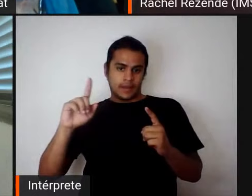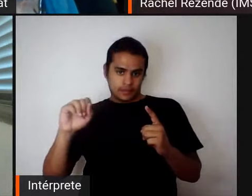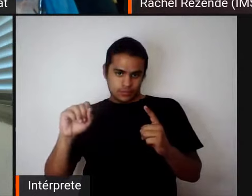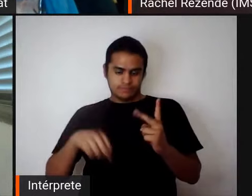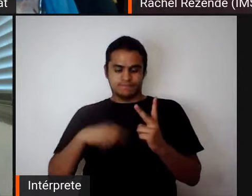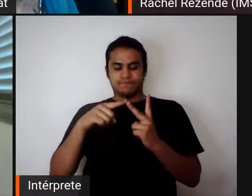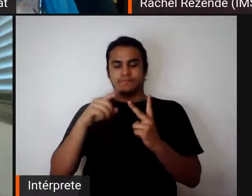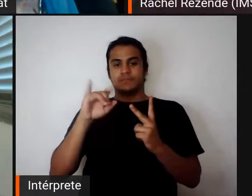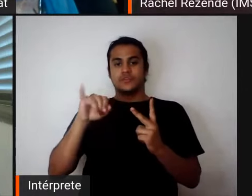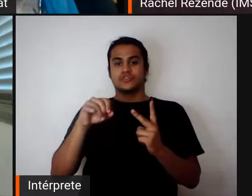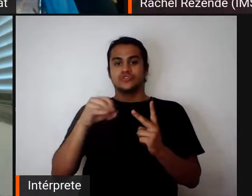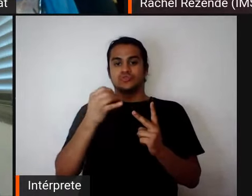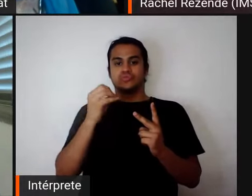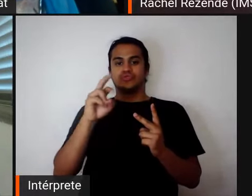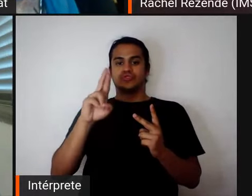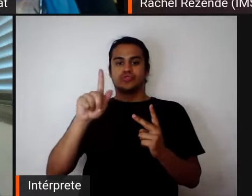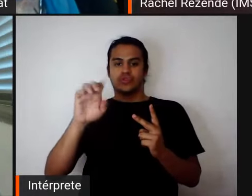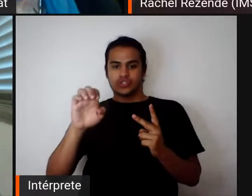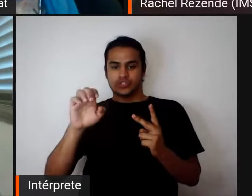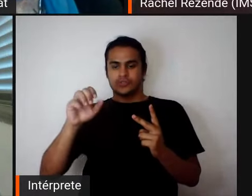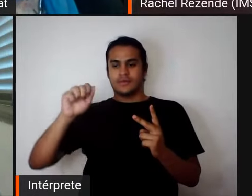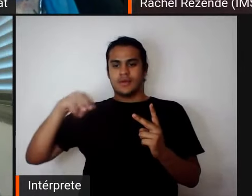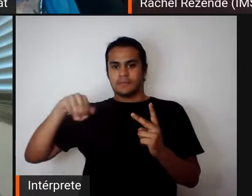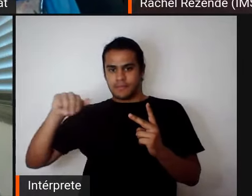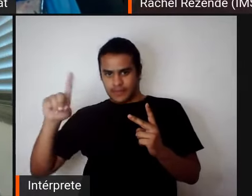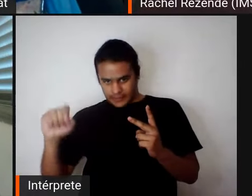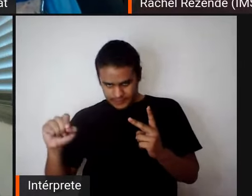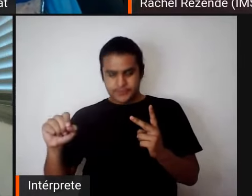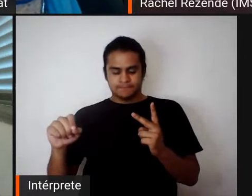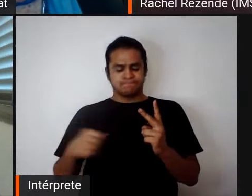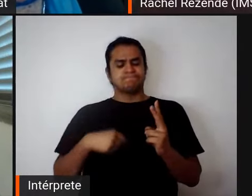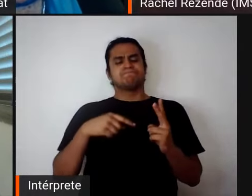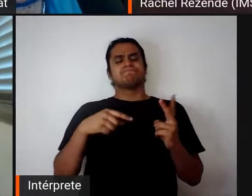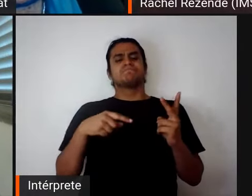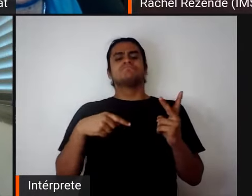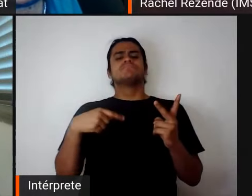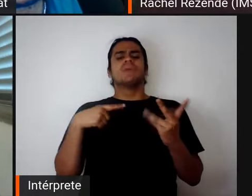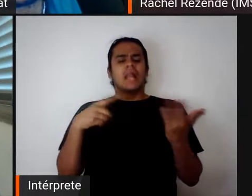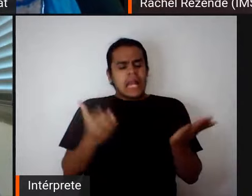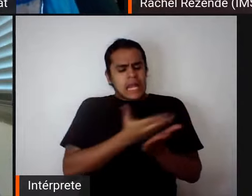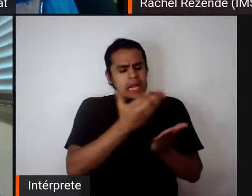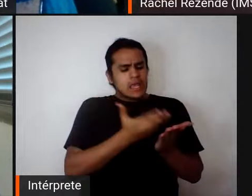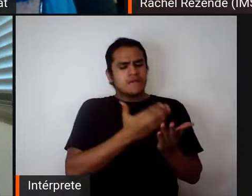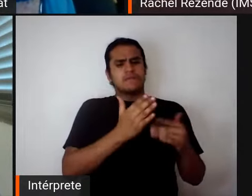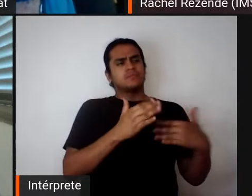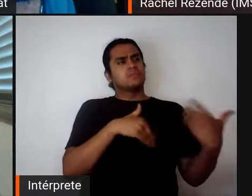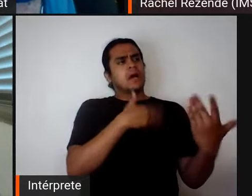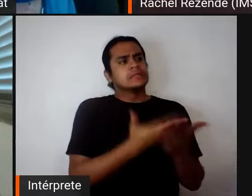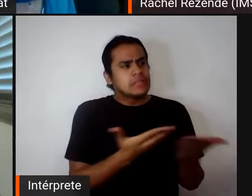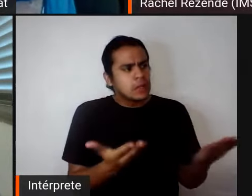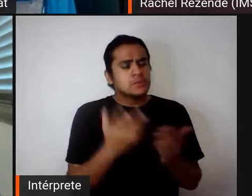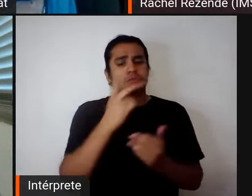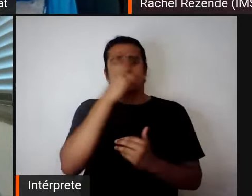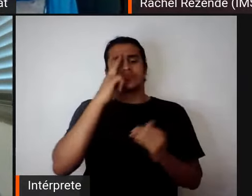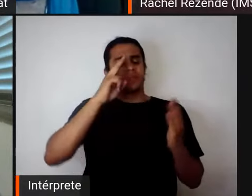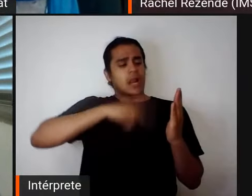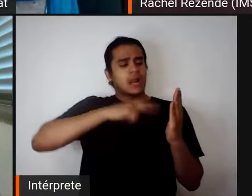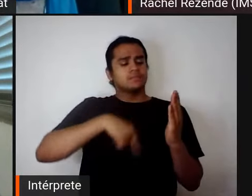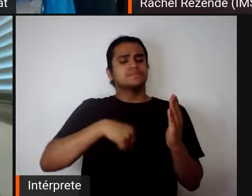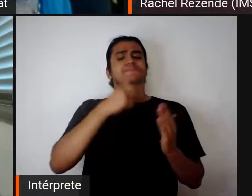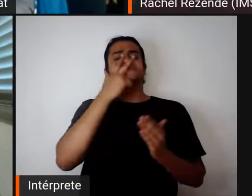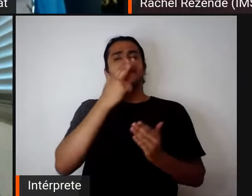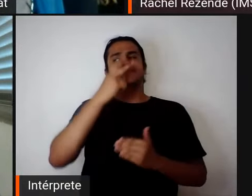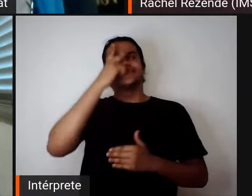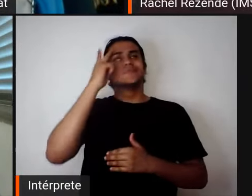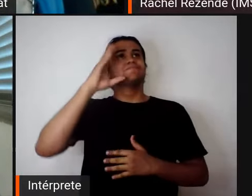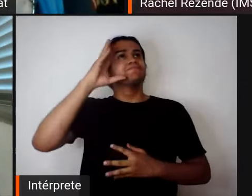pensa, o que que você pensa que esses livros dizem ainda para o leitor hoje, e também eu ia te perguntar se você teria